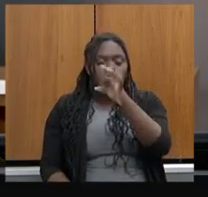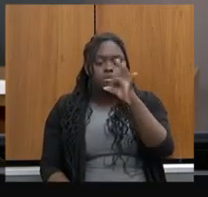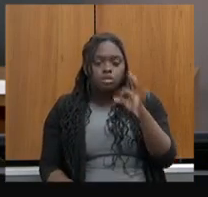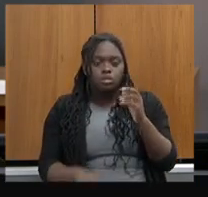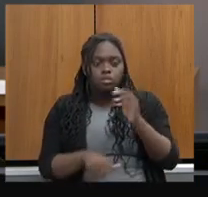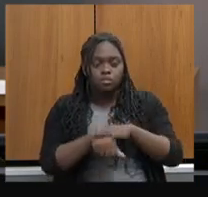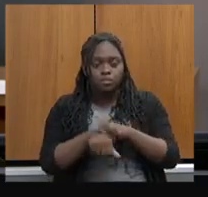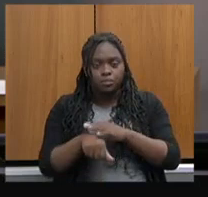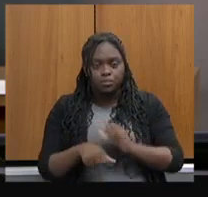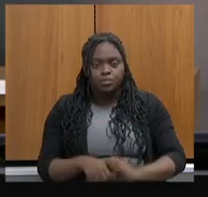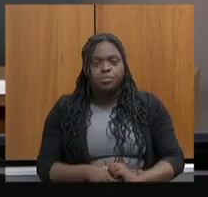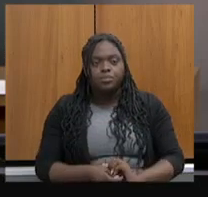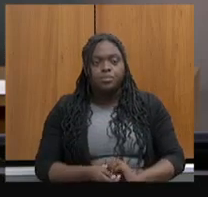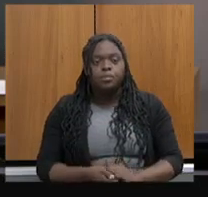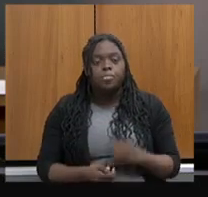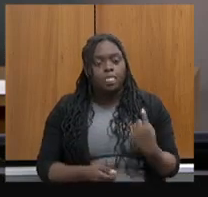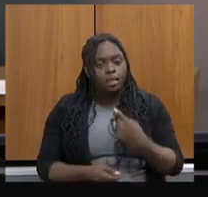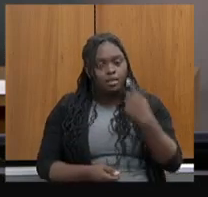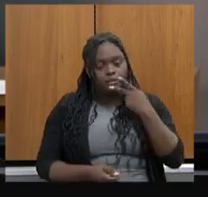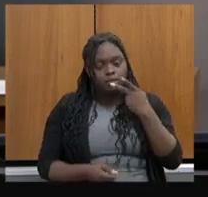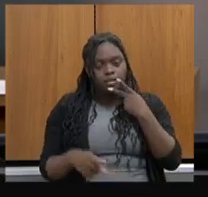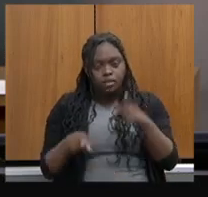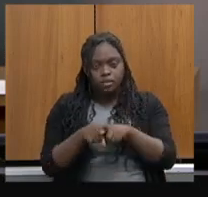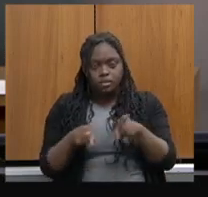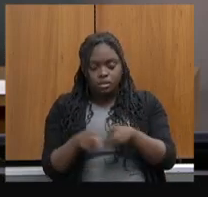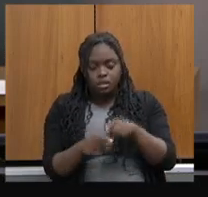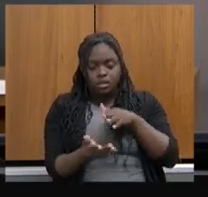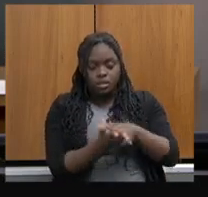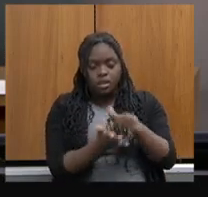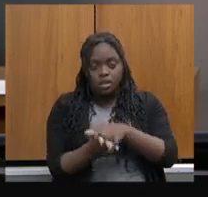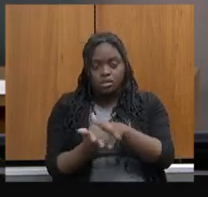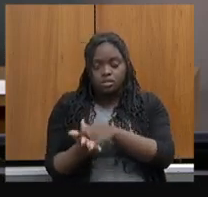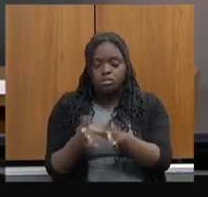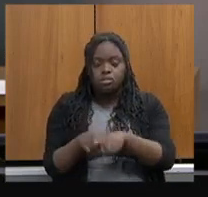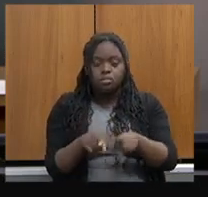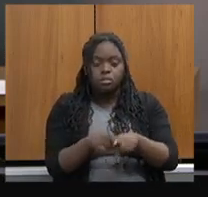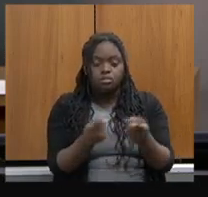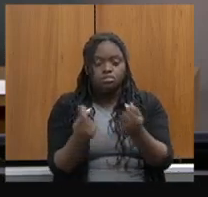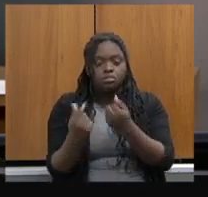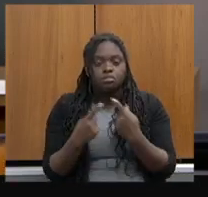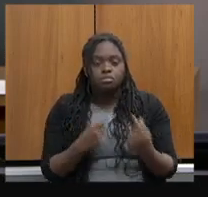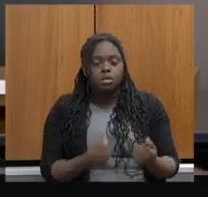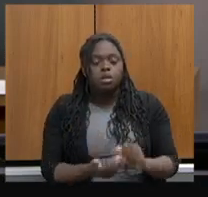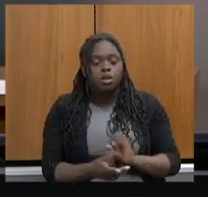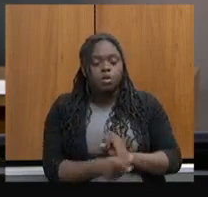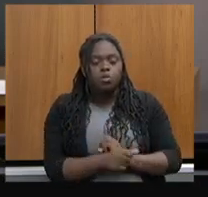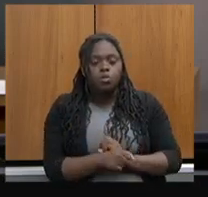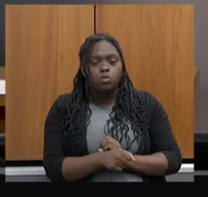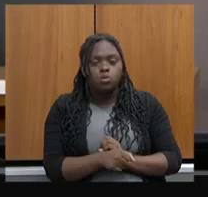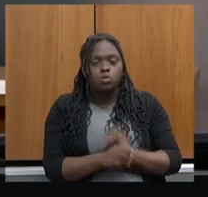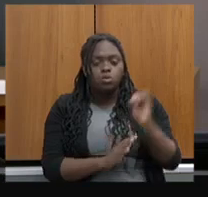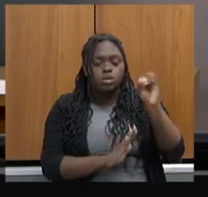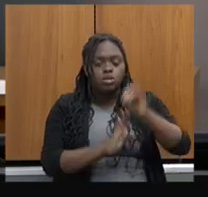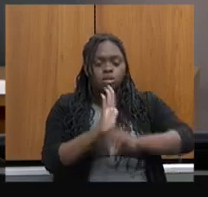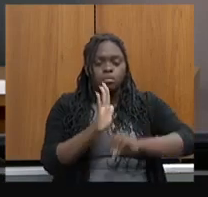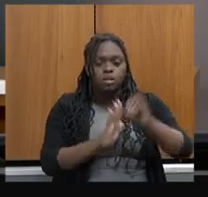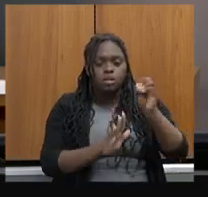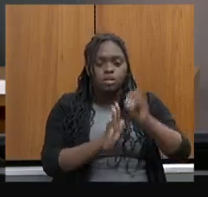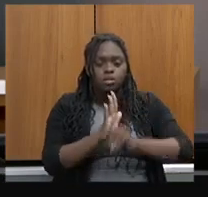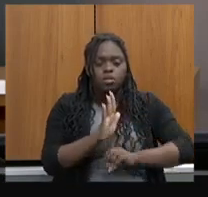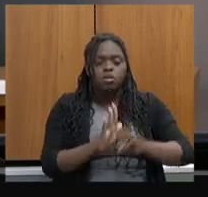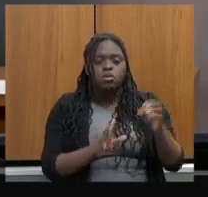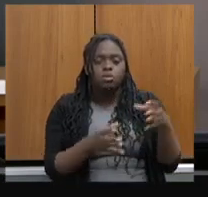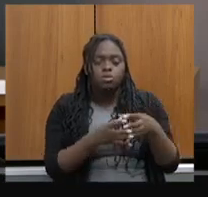vamos falar então aqui agora de custeio e capital o orçamento ordinário do corpo de bombeiros em termos de